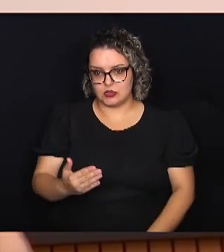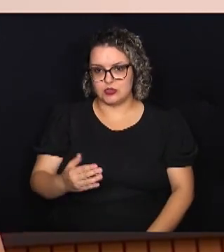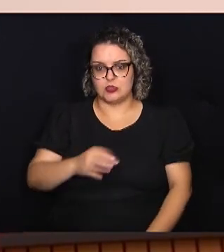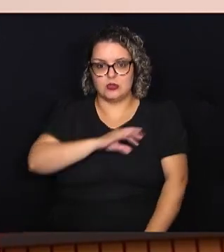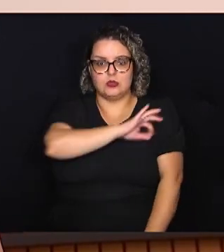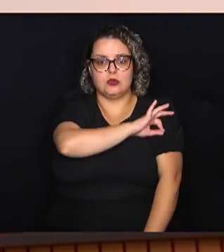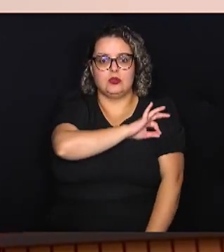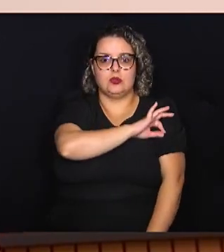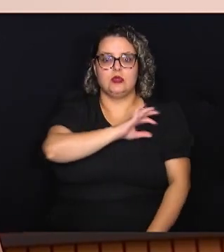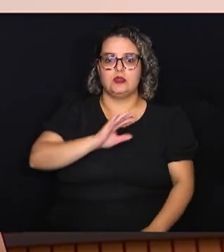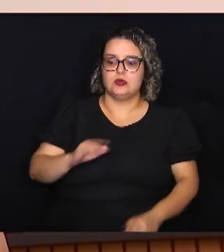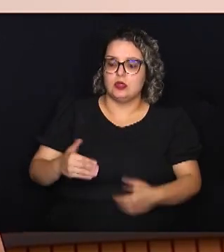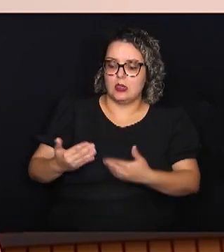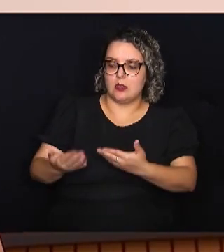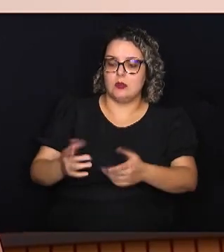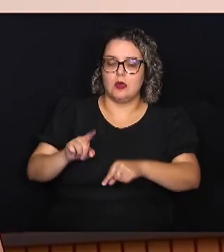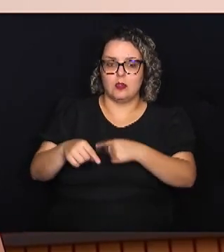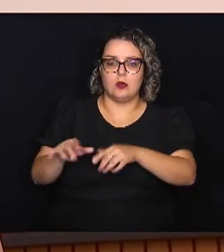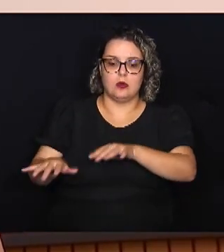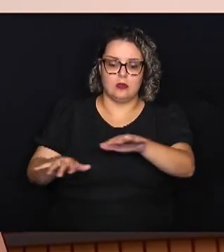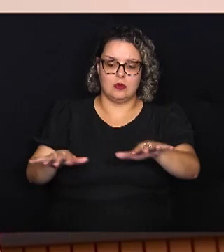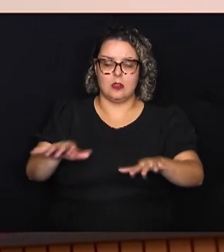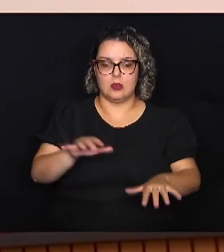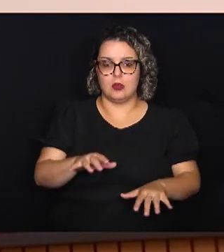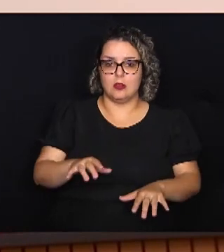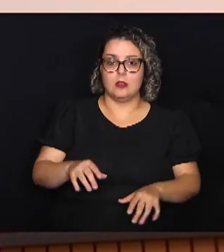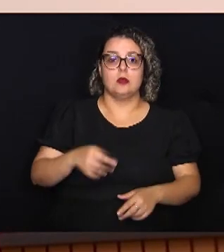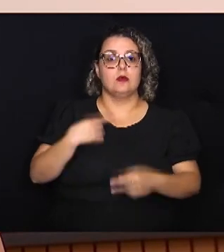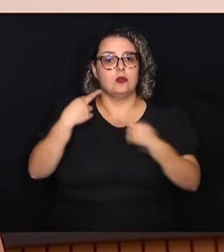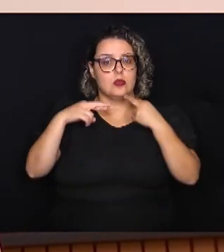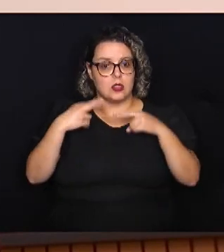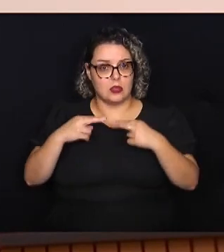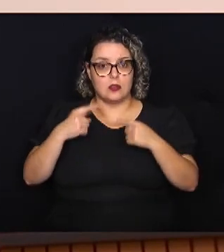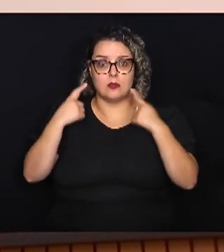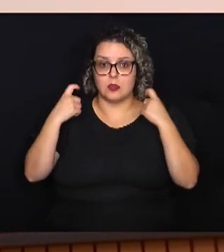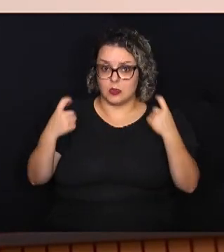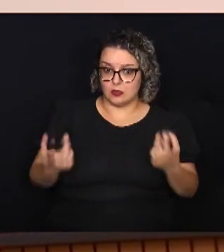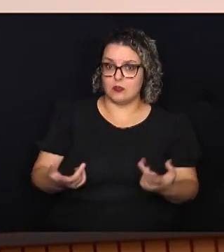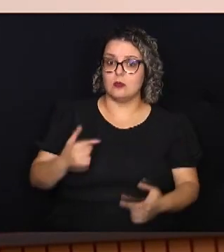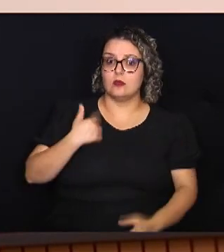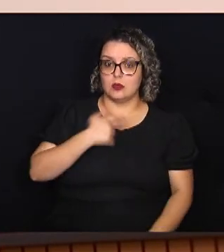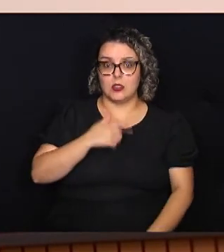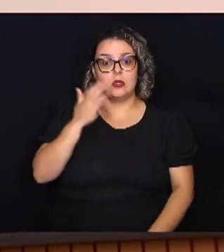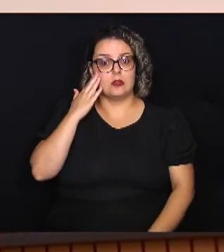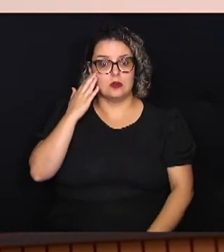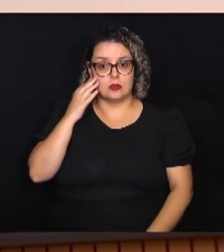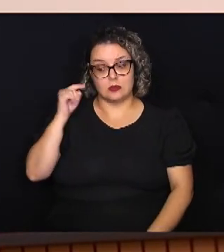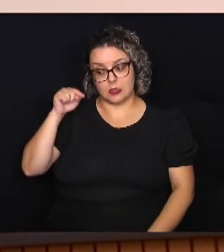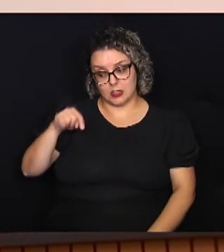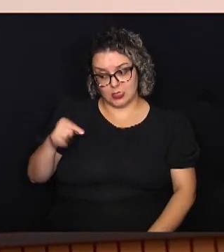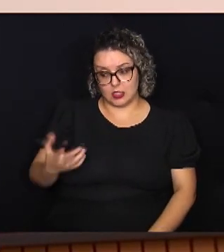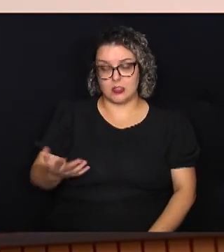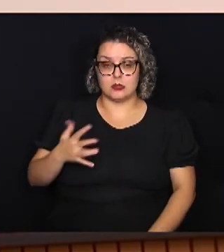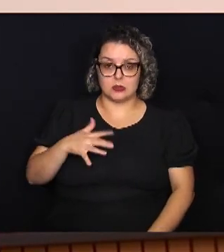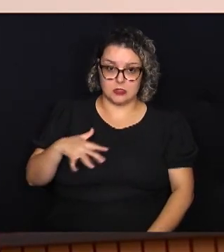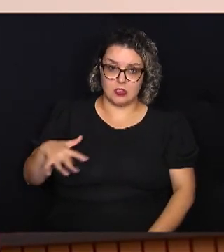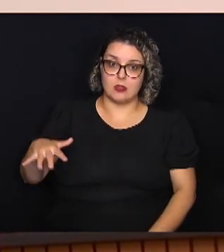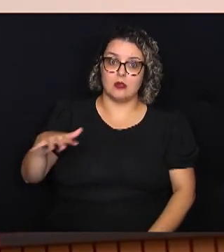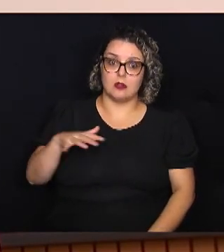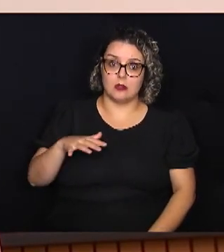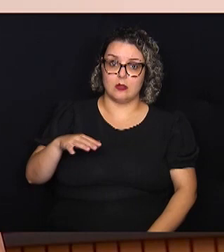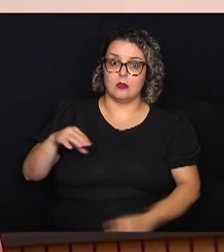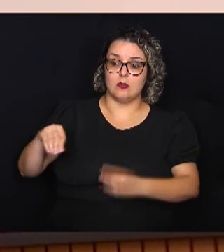apresentar outras áreas com bastante incidência de reclamação, de barulho, para a gente entender. Essa é uma área